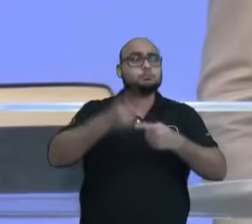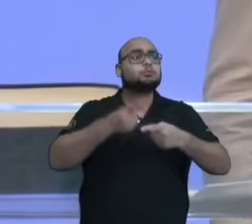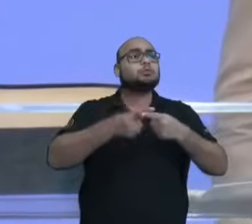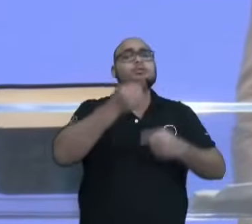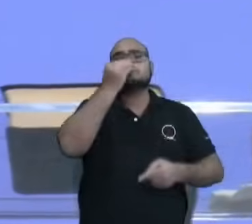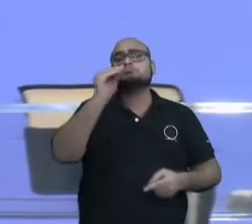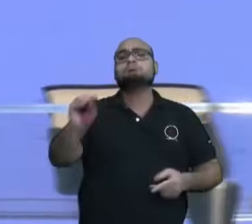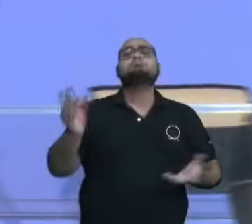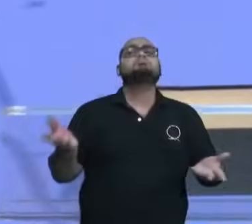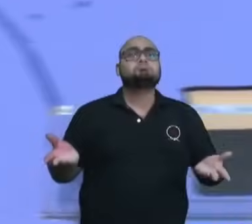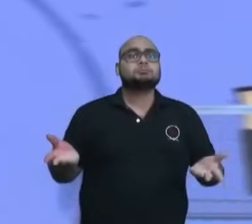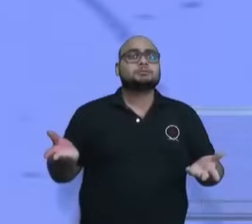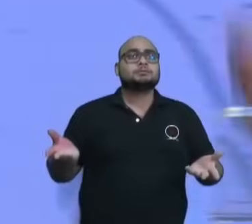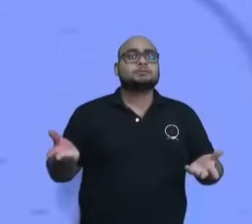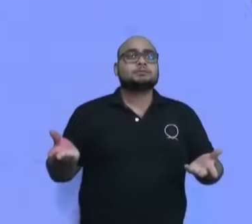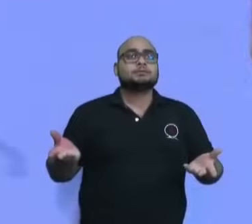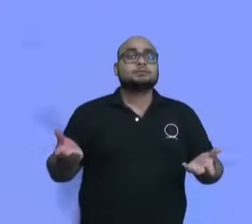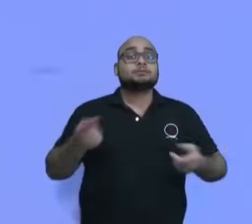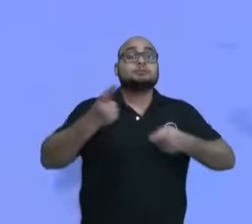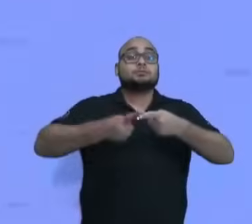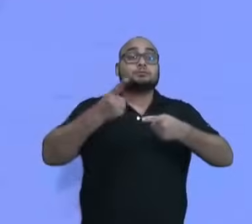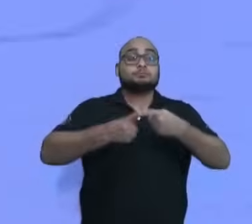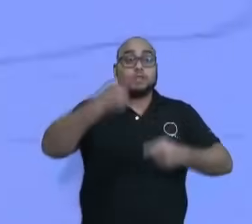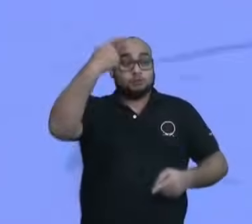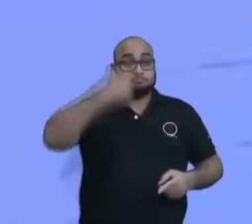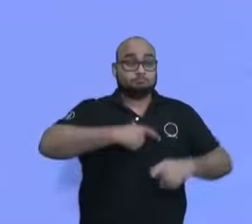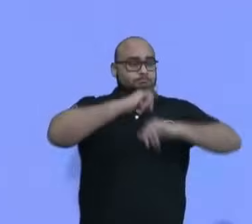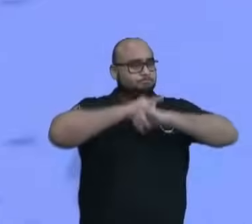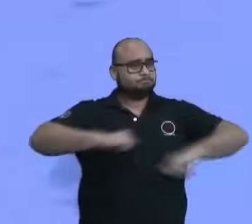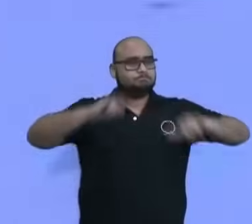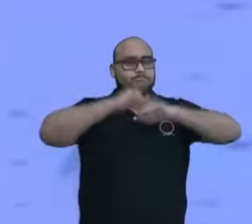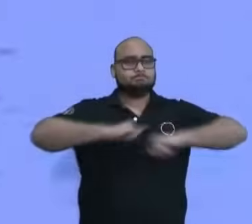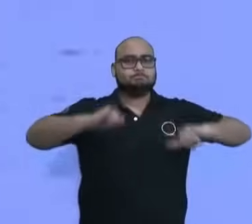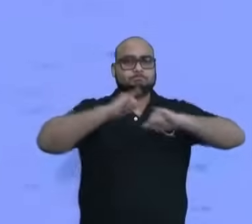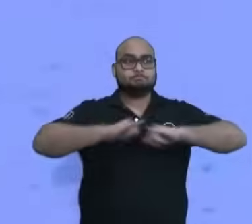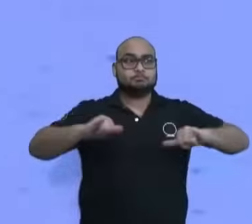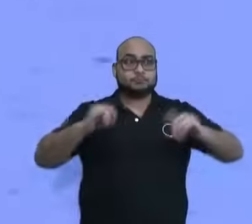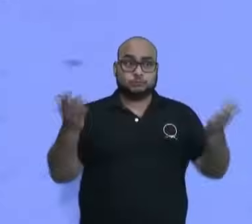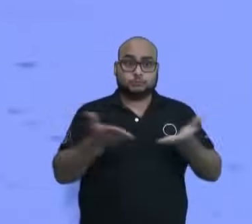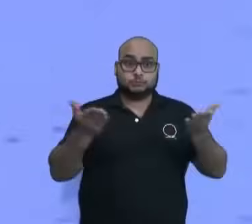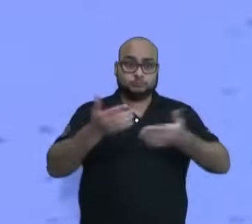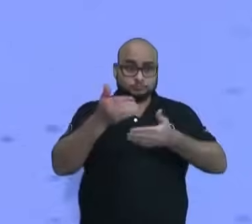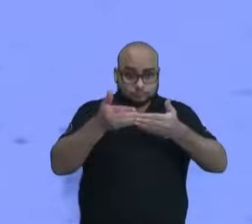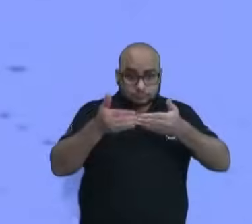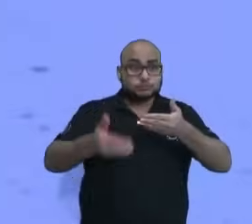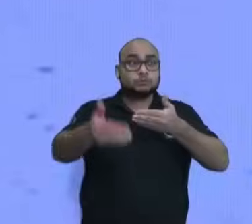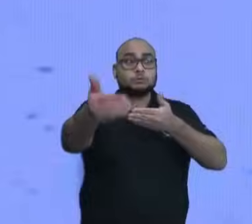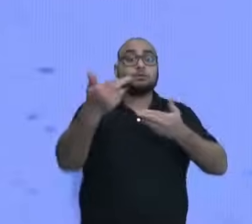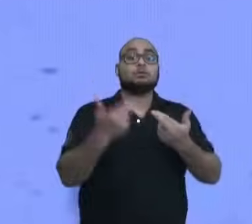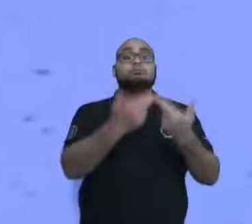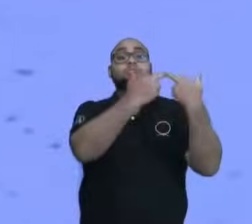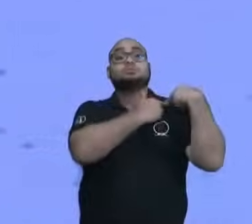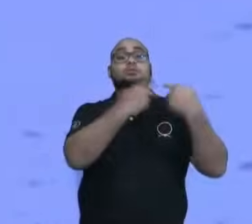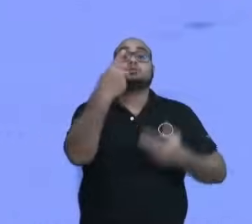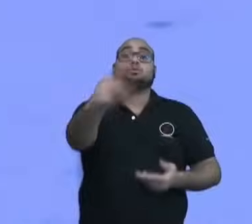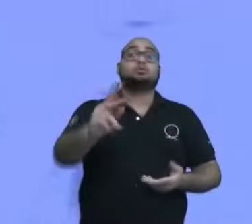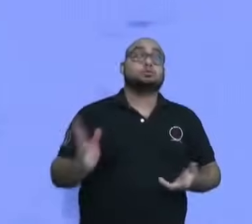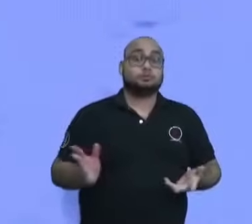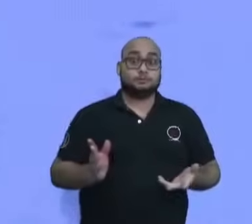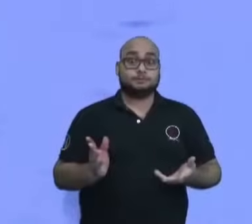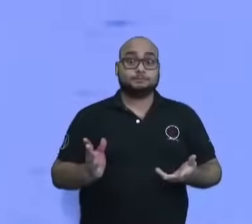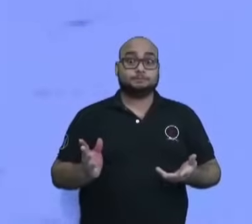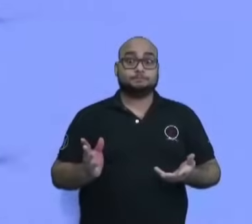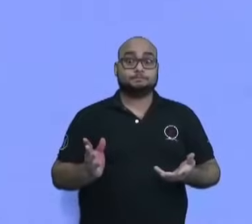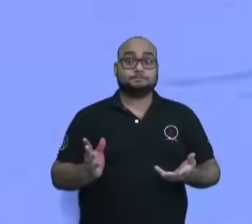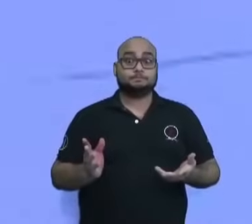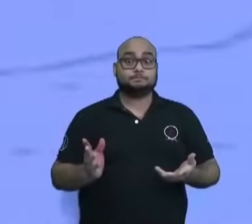segura não vai ficar na minha mão não tô passando para você tô passando para você que tá me assistindo Essa batata não vai ficar na minha mão não Deus não vai me